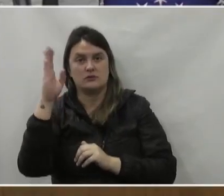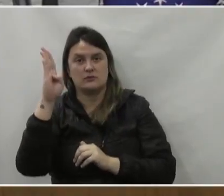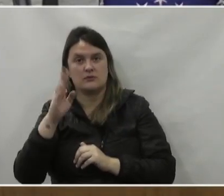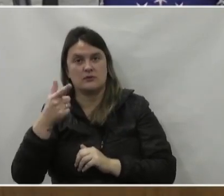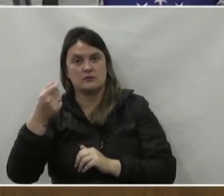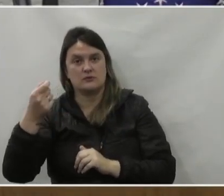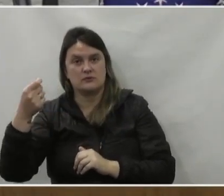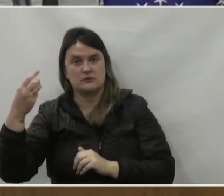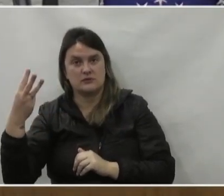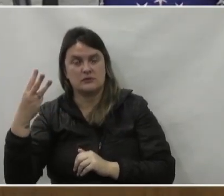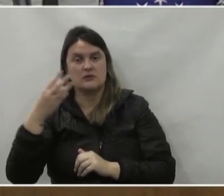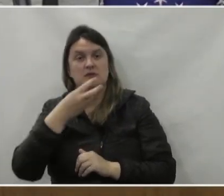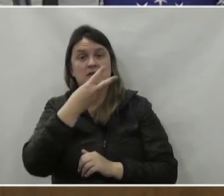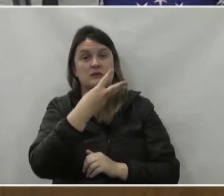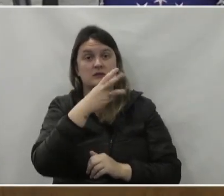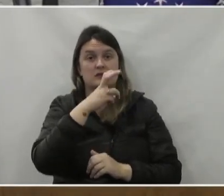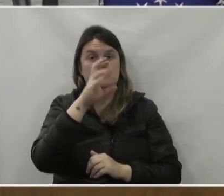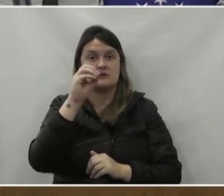3058/2003 e